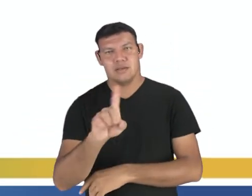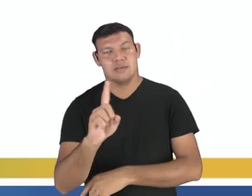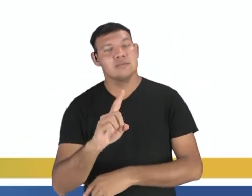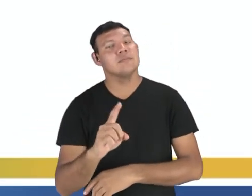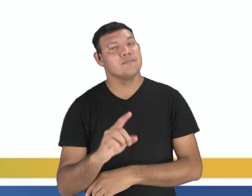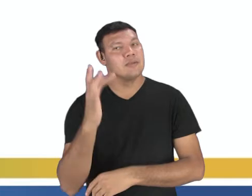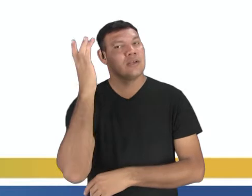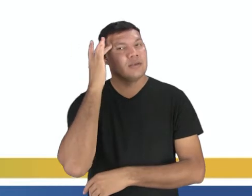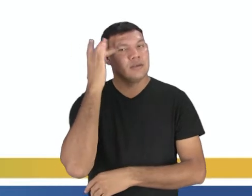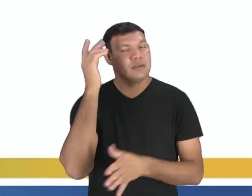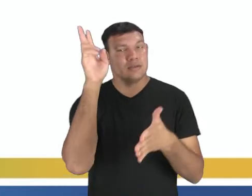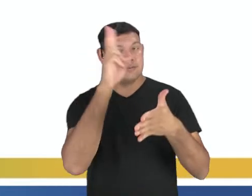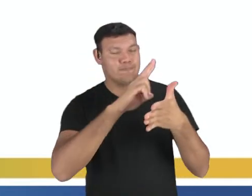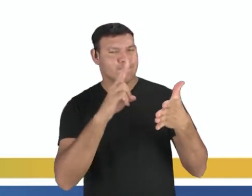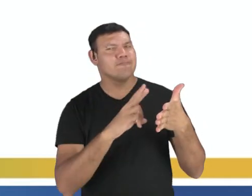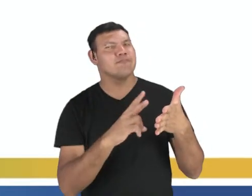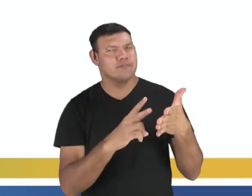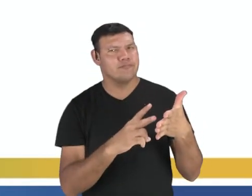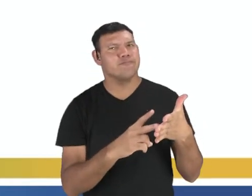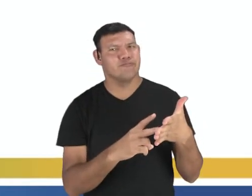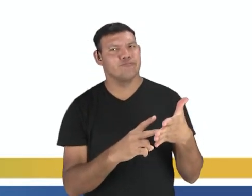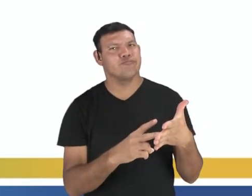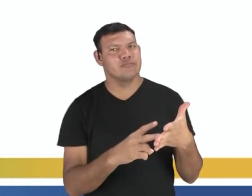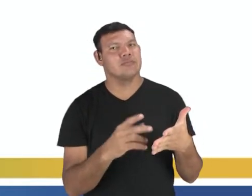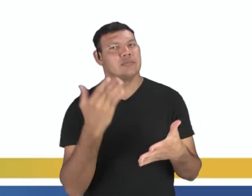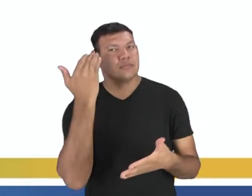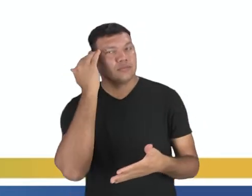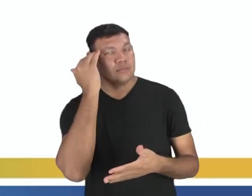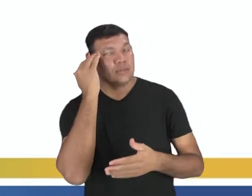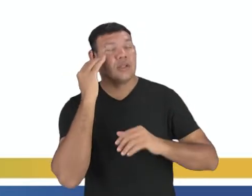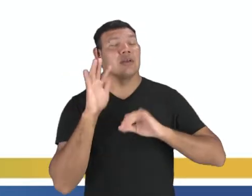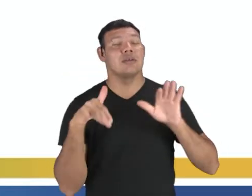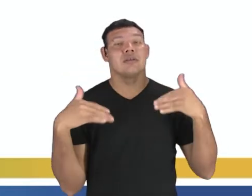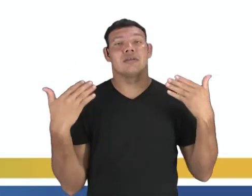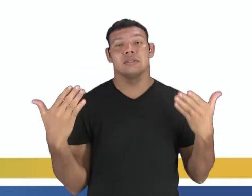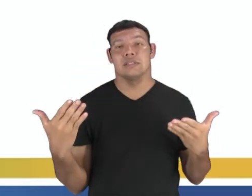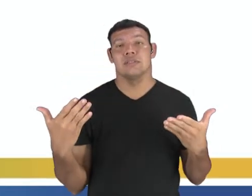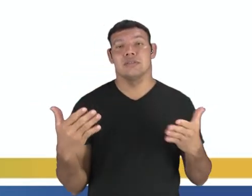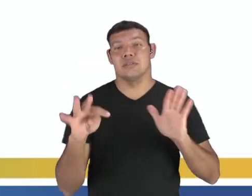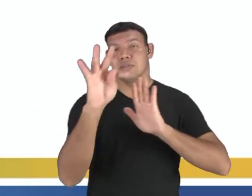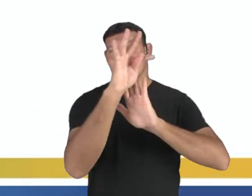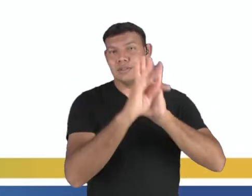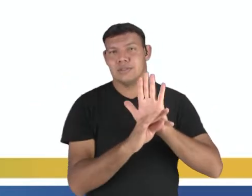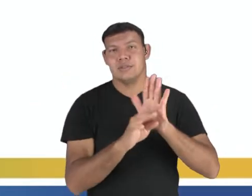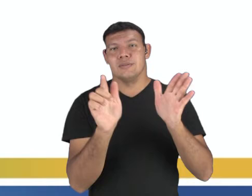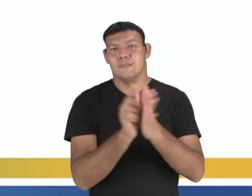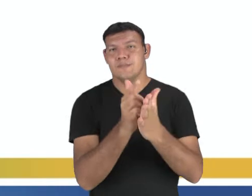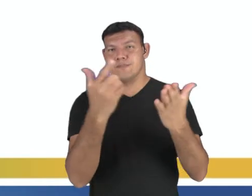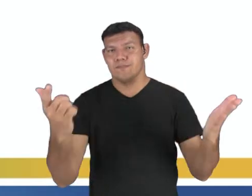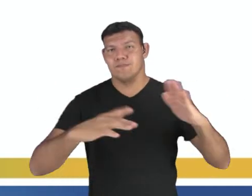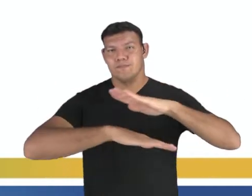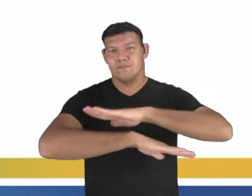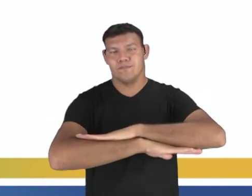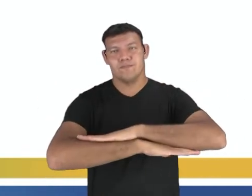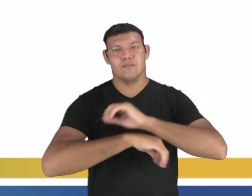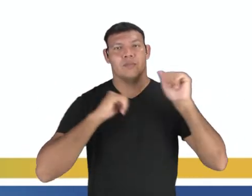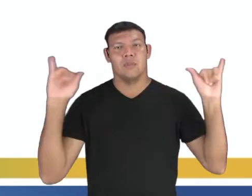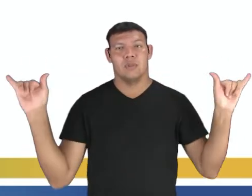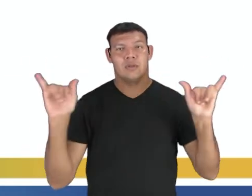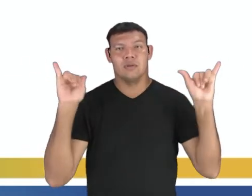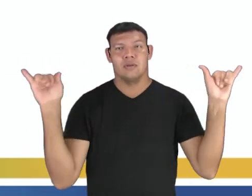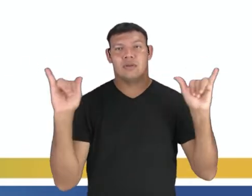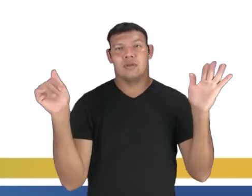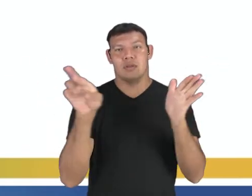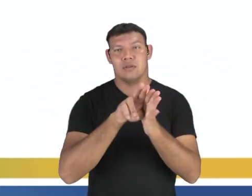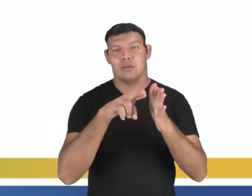Supõe-se que o leitor já esteja familiarizado com esse assunto. Então, os textos jornalísticos ou noticiários ou